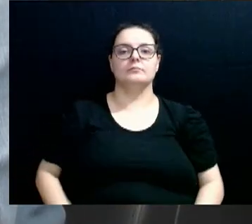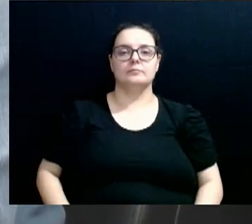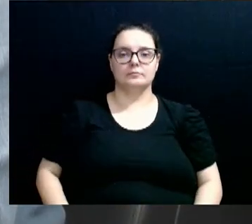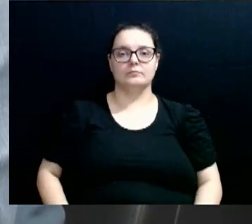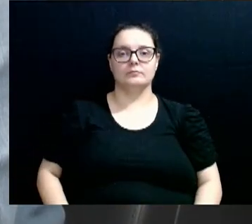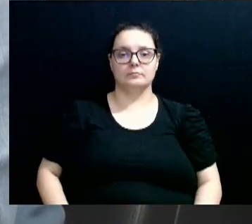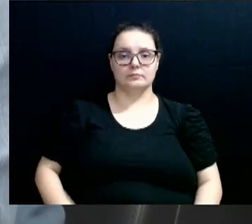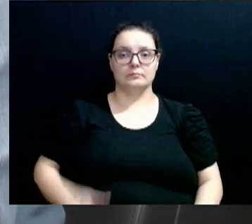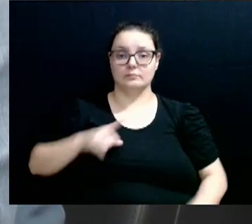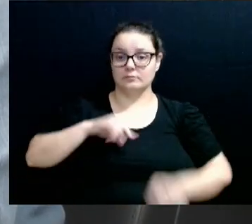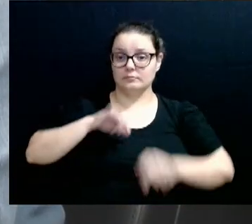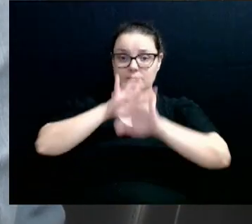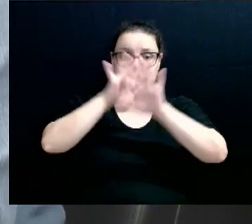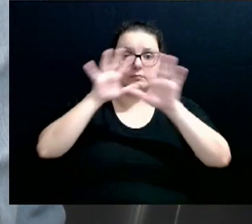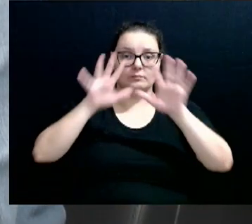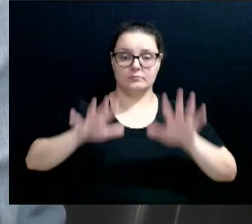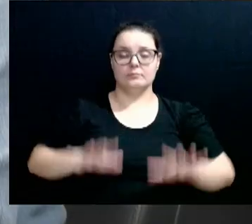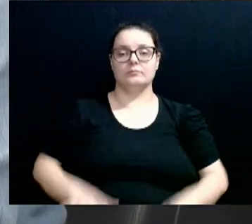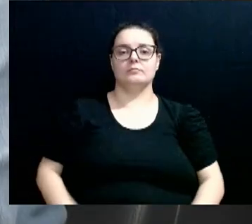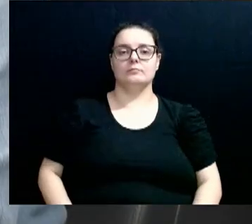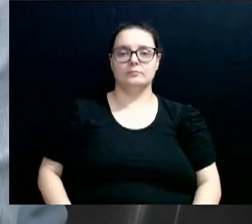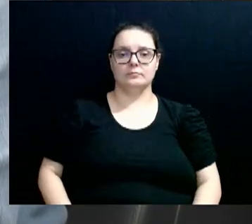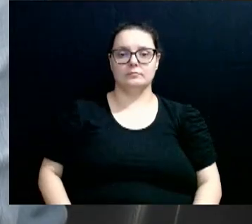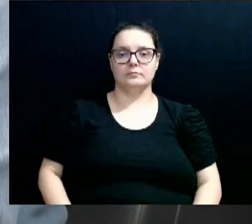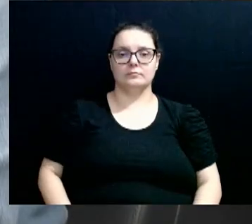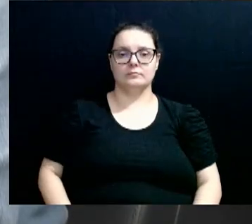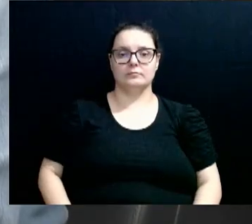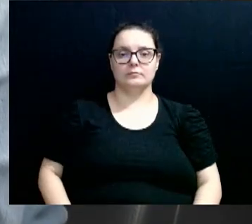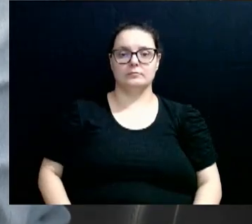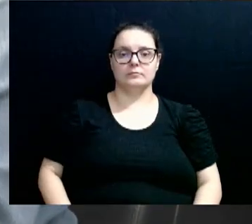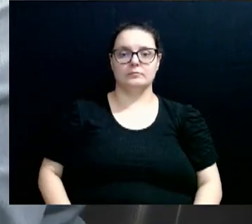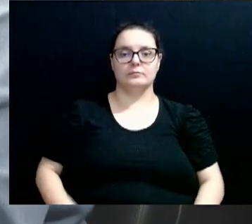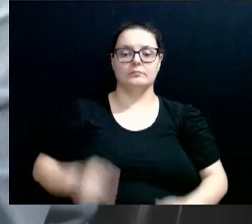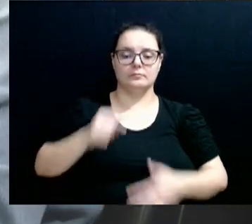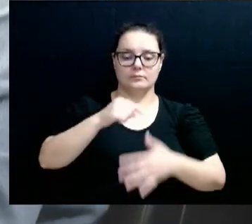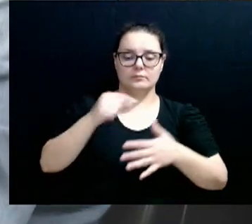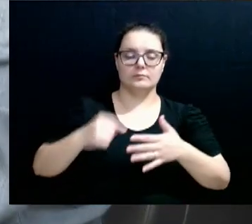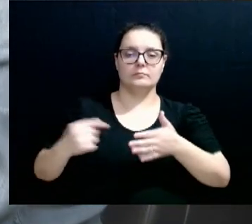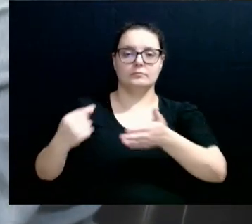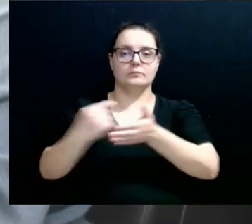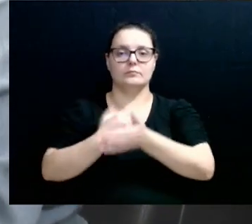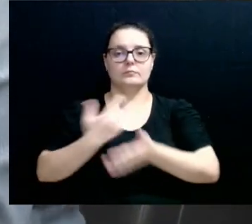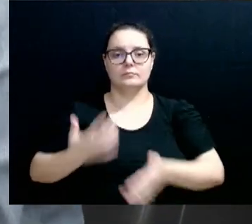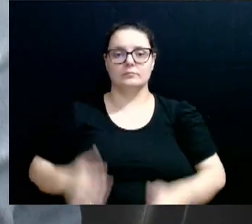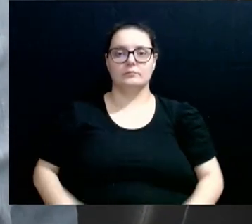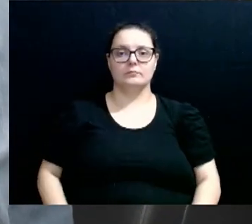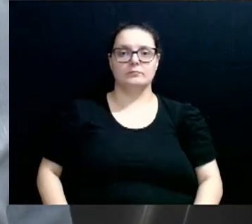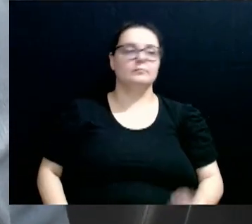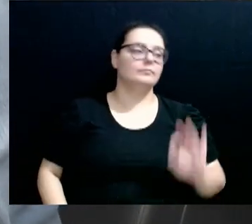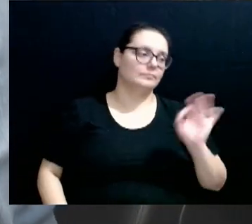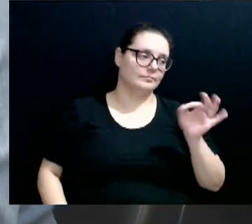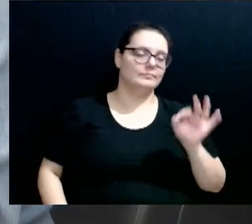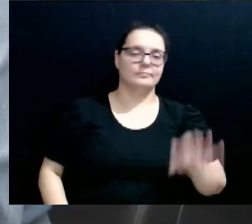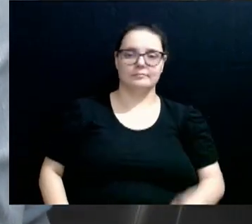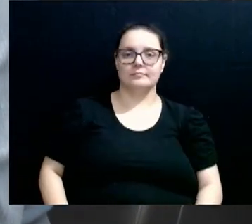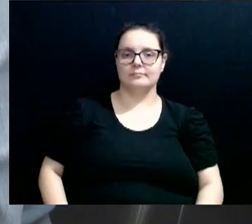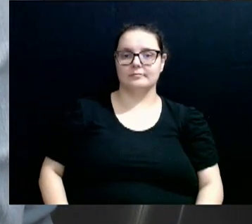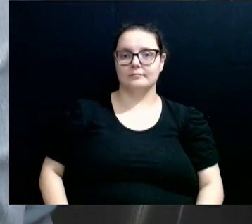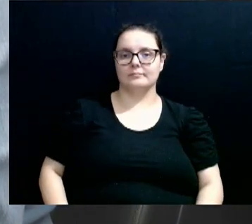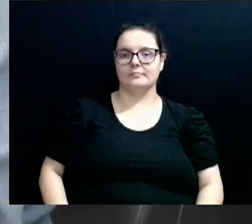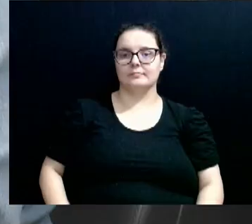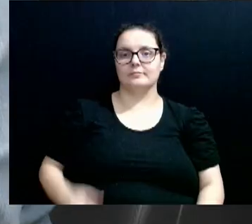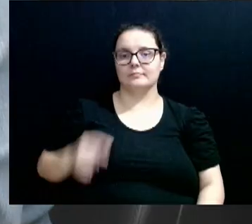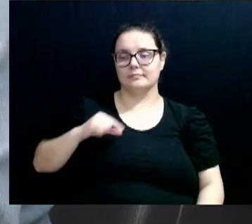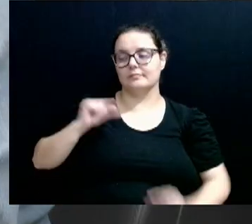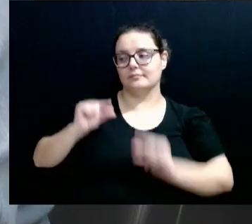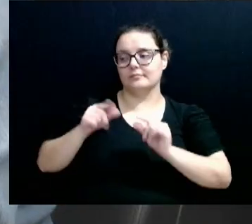um pouco as questões que você me perguntou. Acho que às vezes eu sou um pouco prolixo, mas espero que eu tenha sido claro